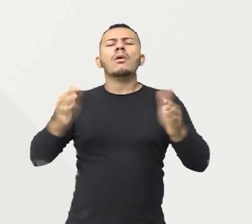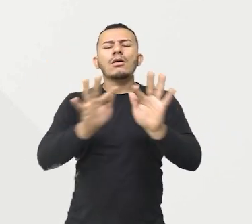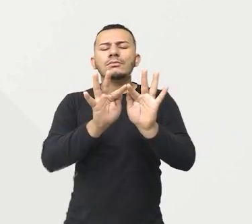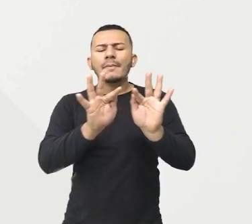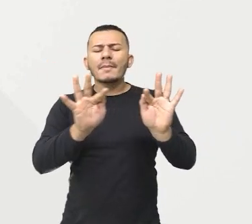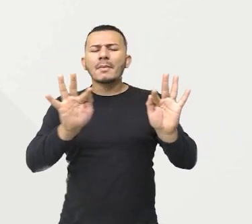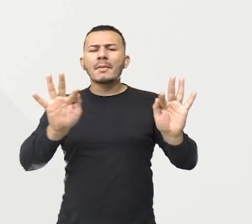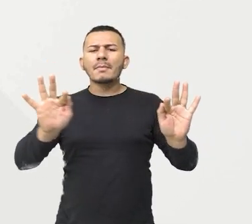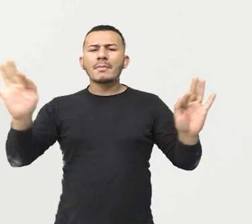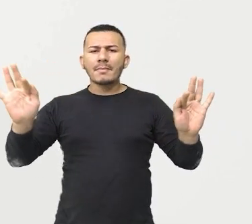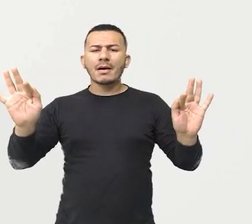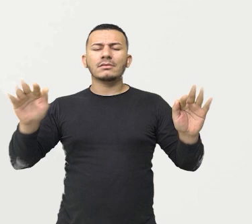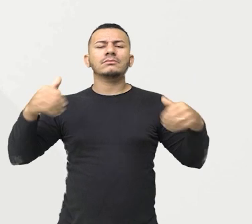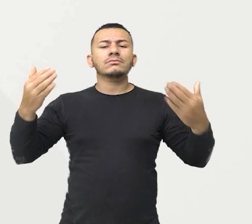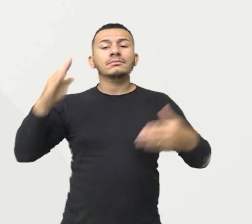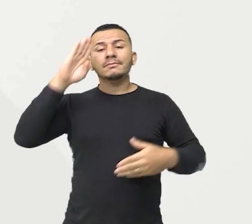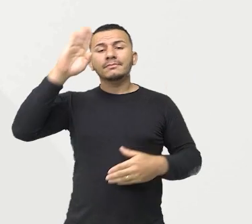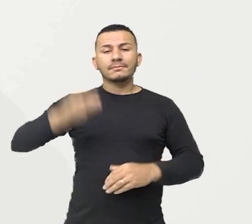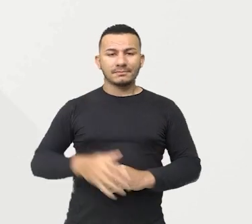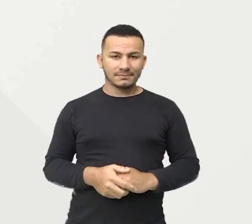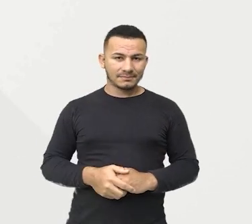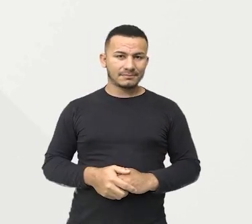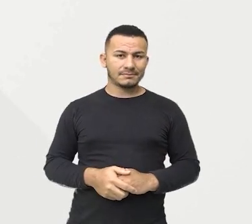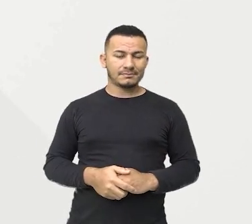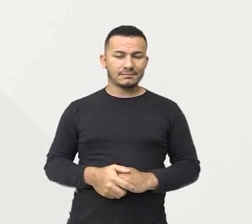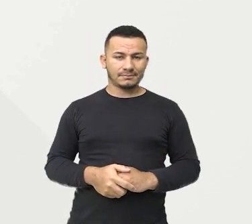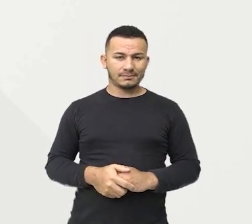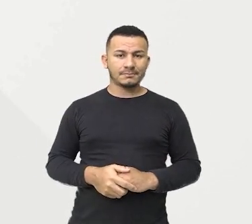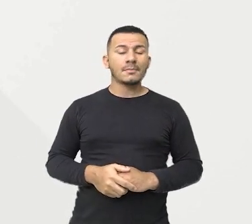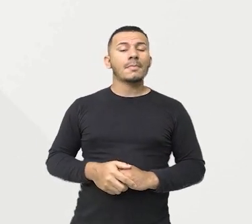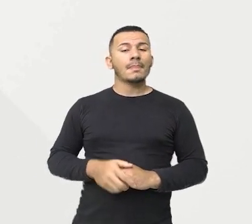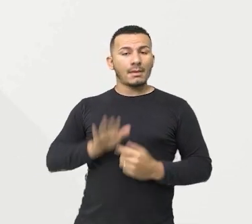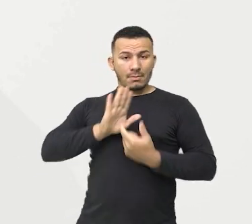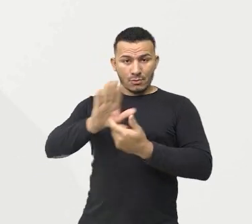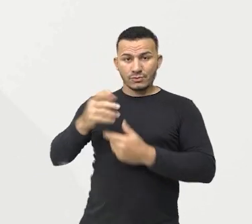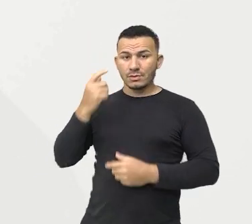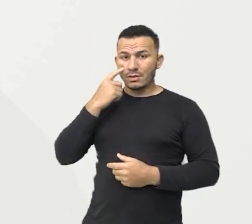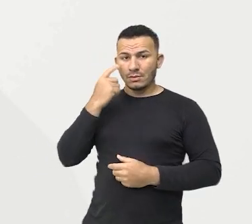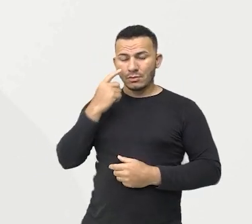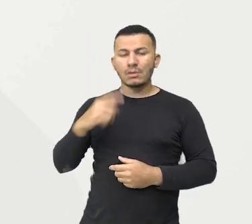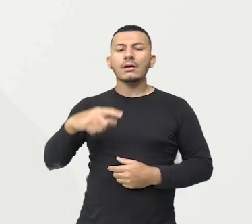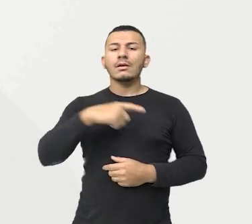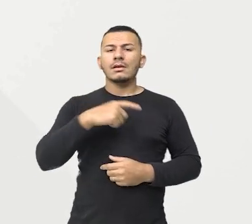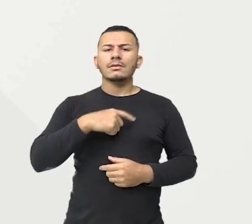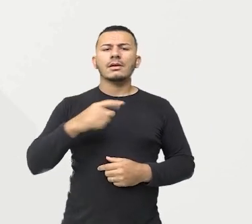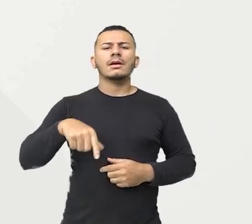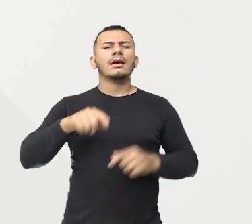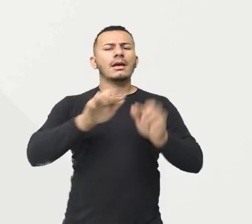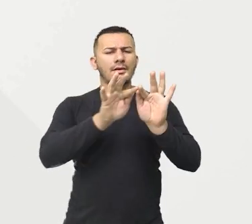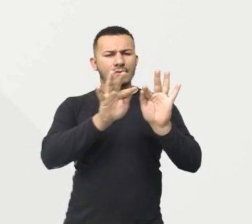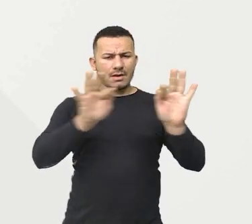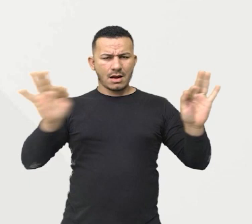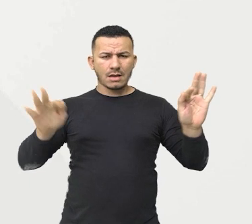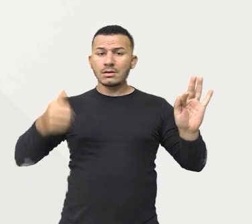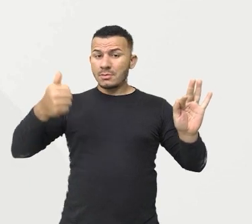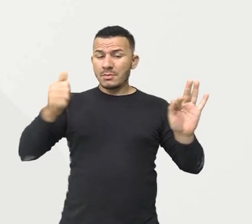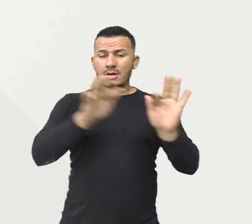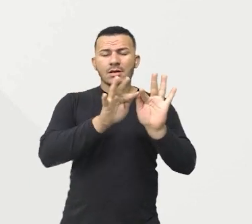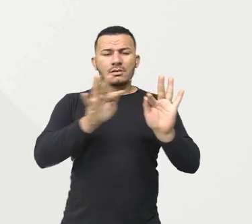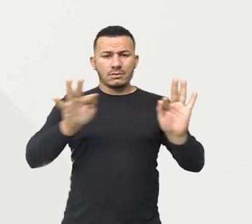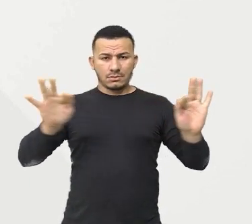foram desenvolvidas? Olhem só o que diz essa nossa primeira frase desse